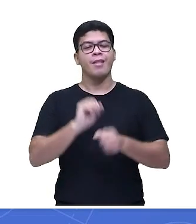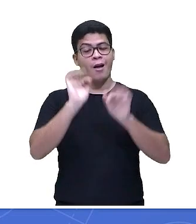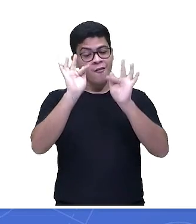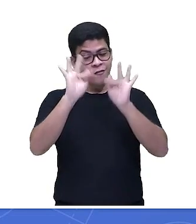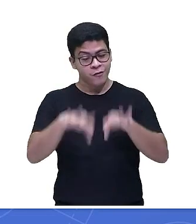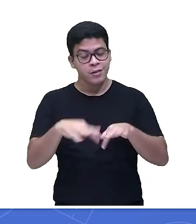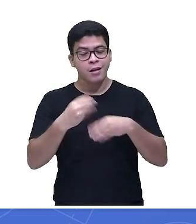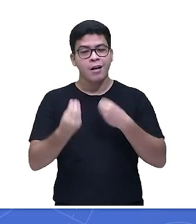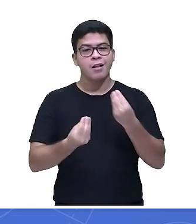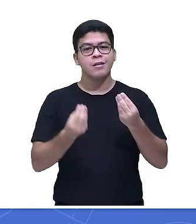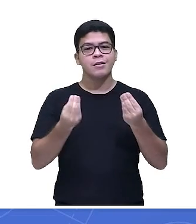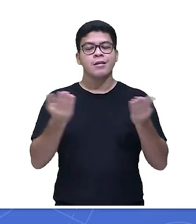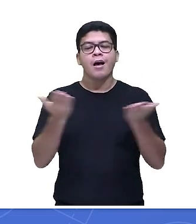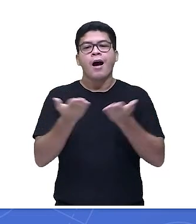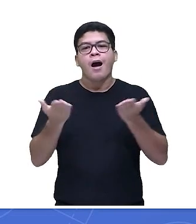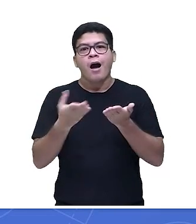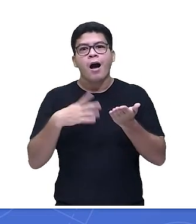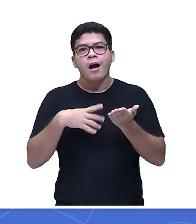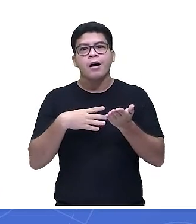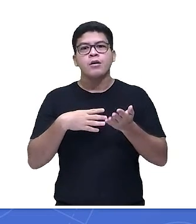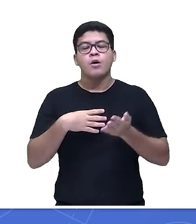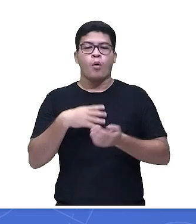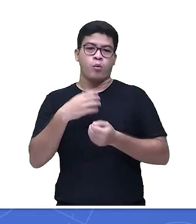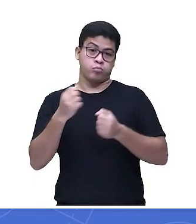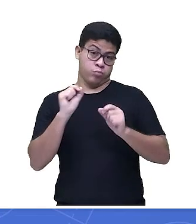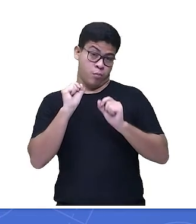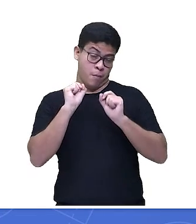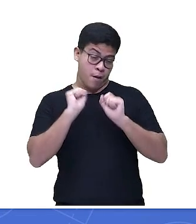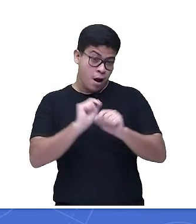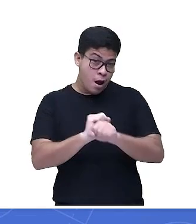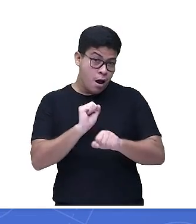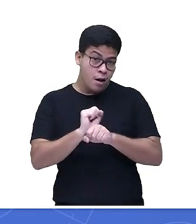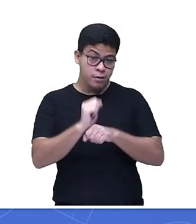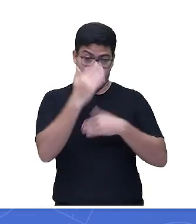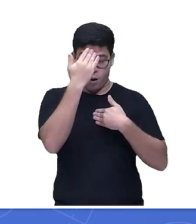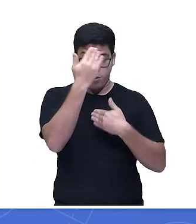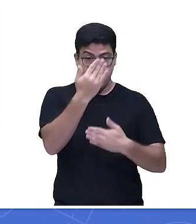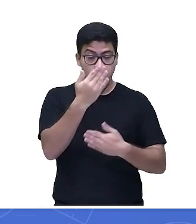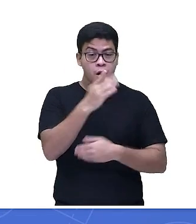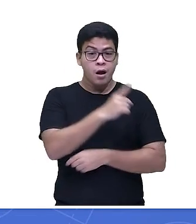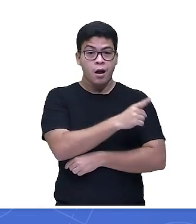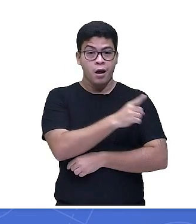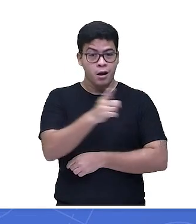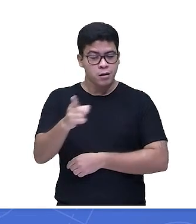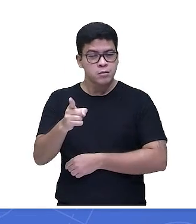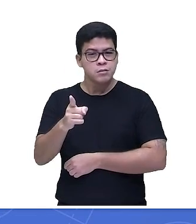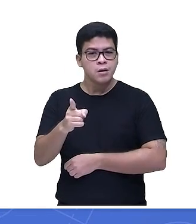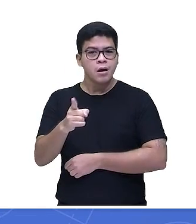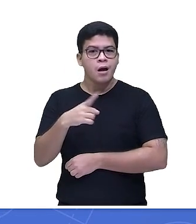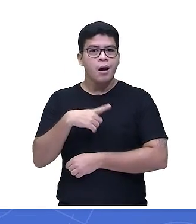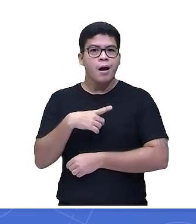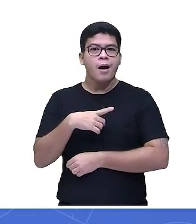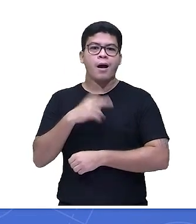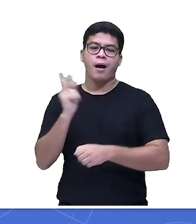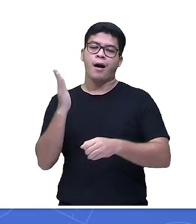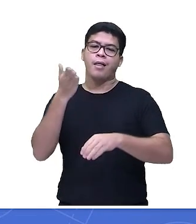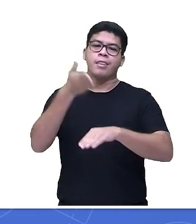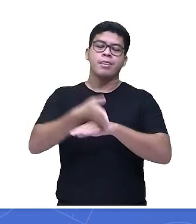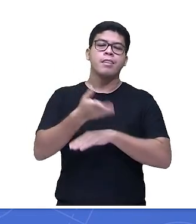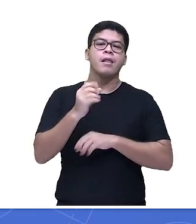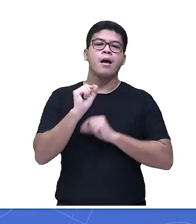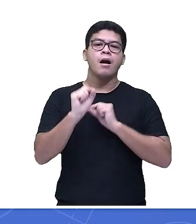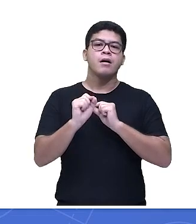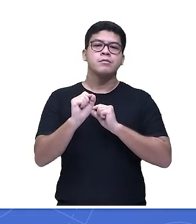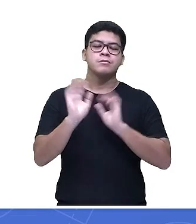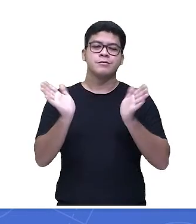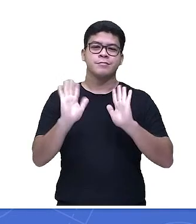finalizo, gente, a nossa aula de hoje. Obrigado pela participação de vocês e até a próxima aula